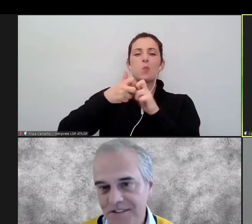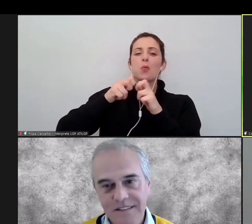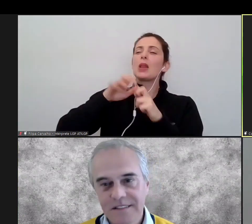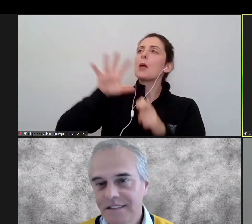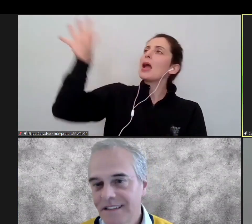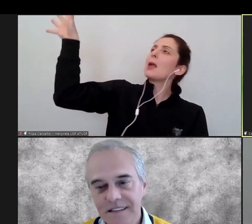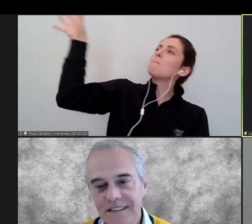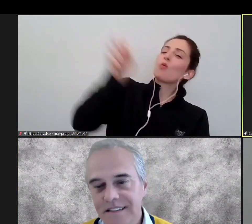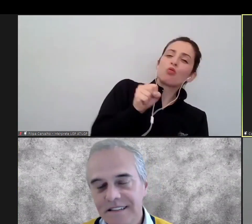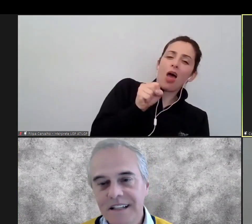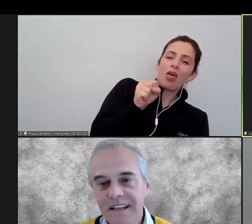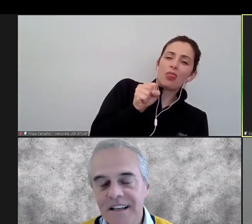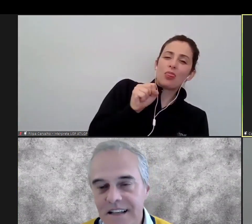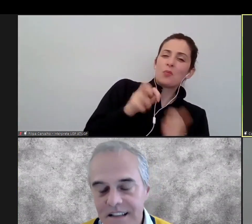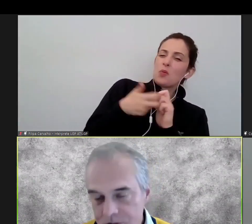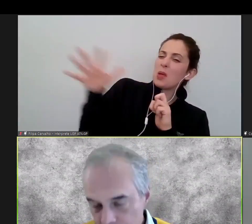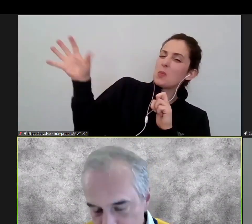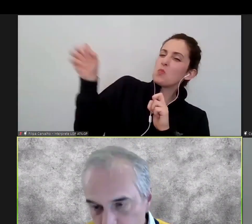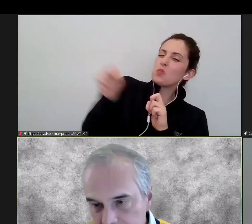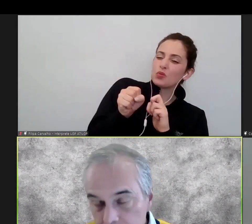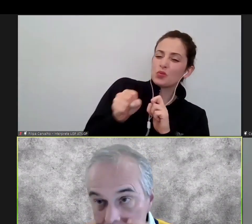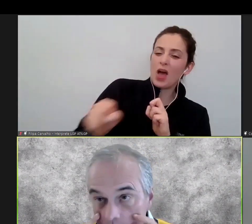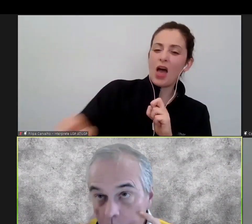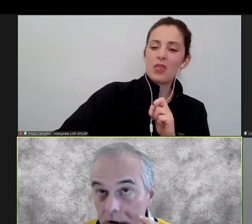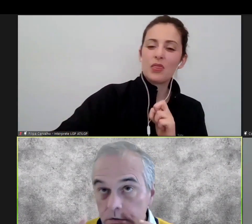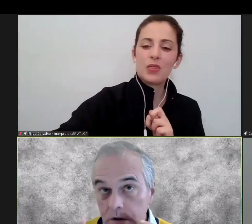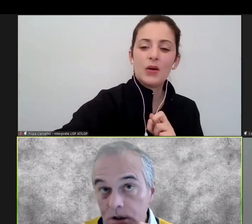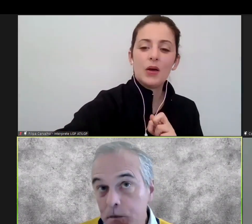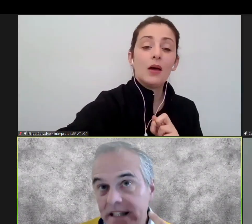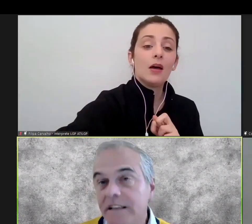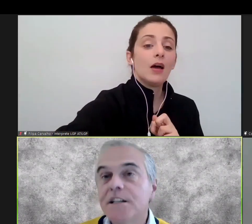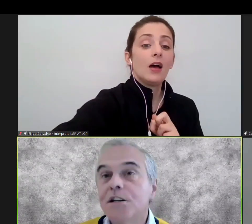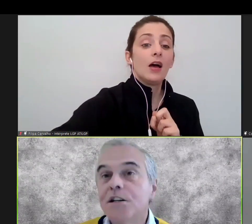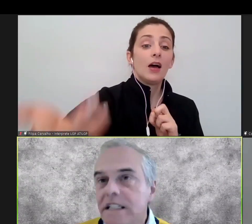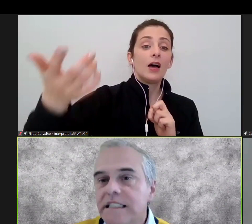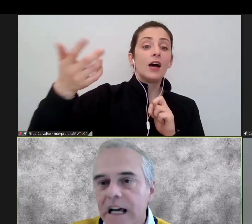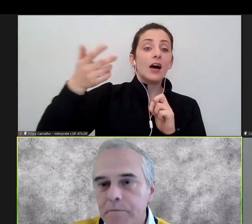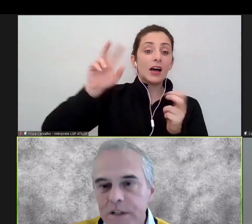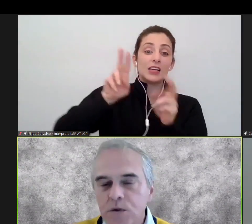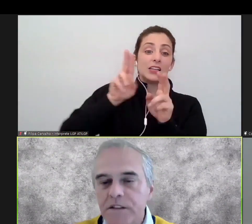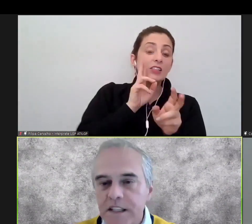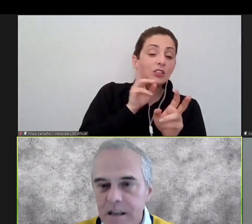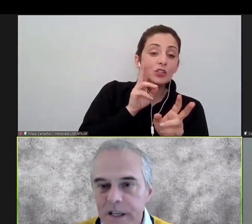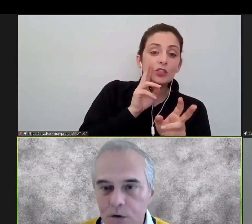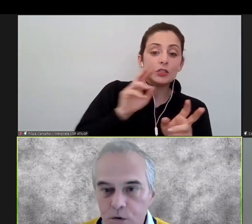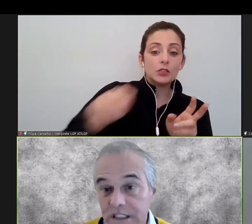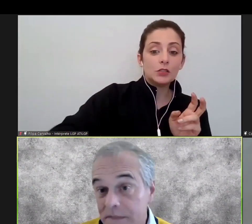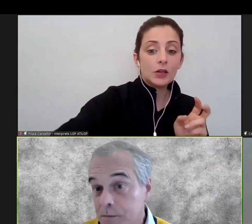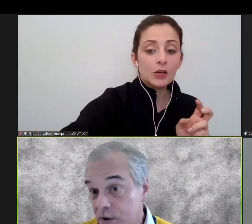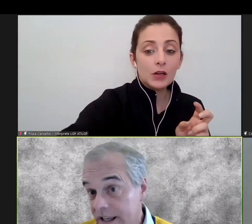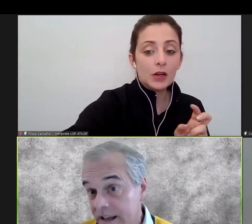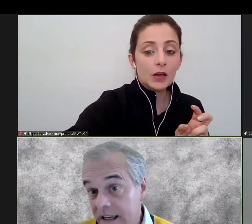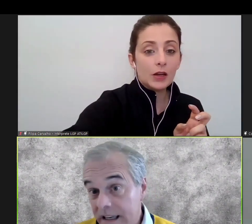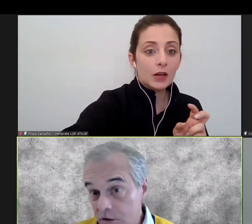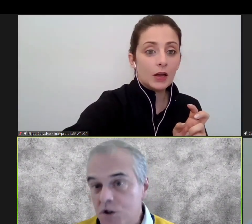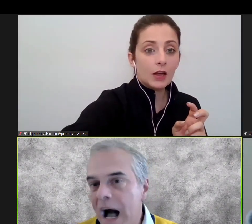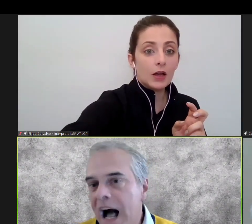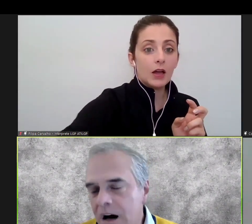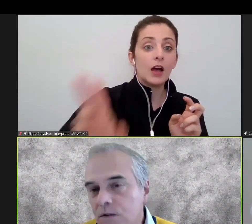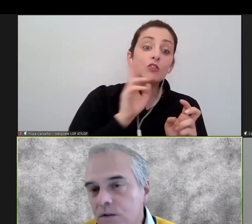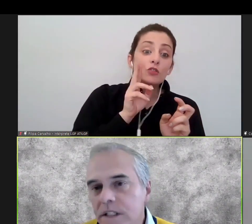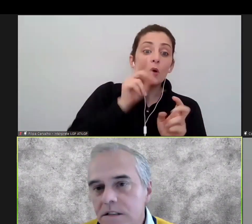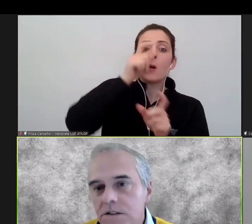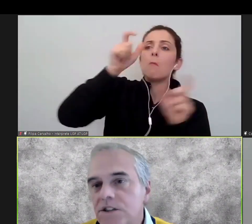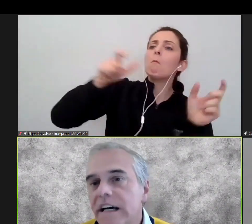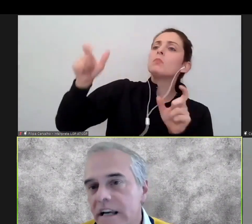fantástico. Assim, desculpe, eu não pretendo ironizar a pessoa que fez a pergunta, mas porque eu